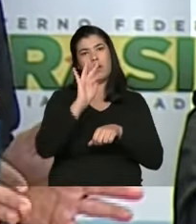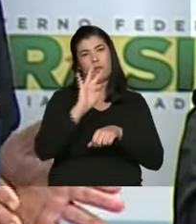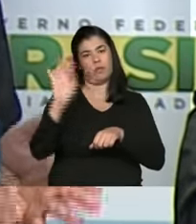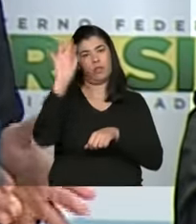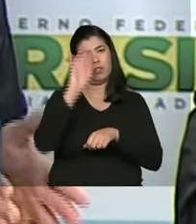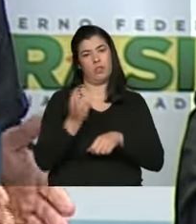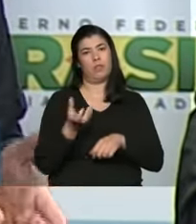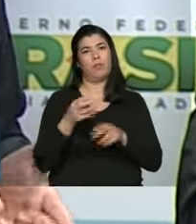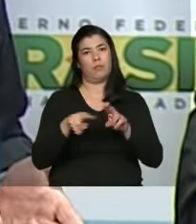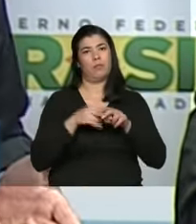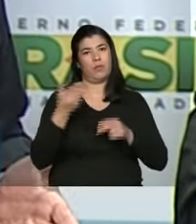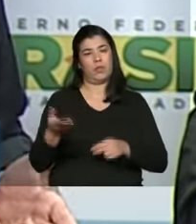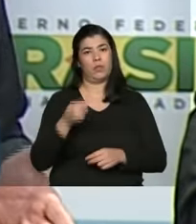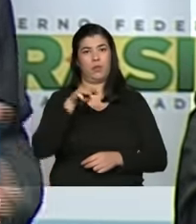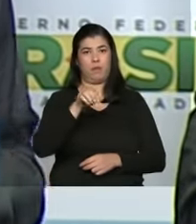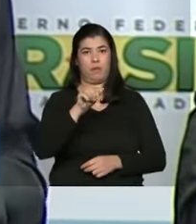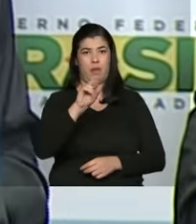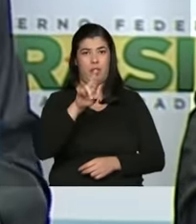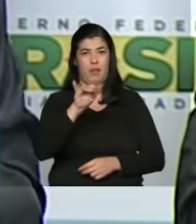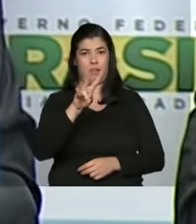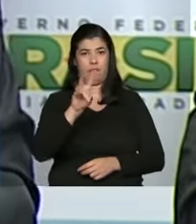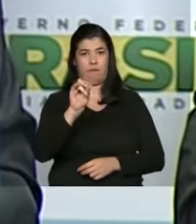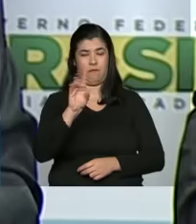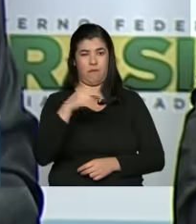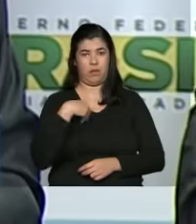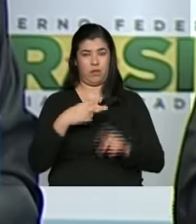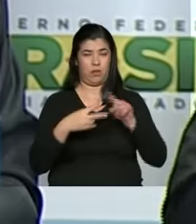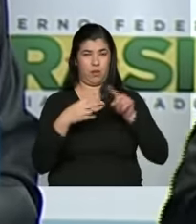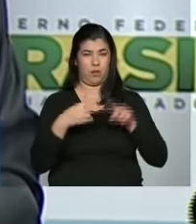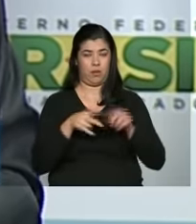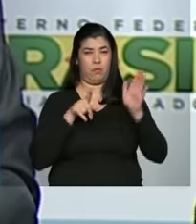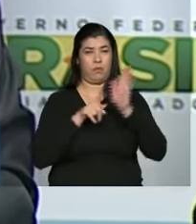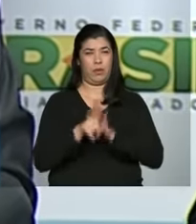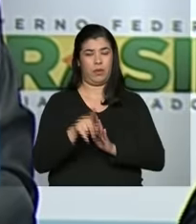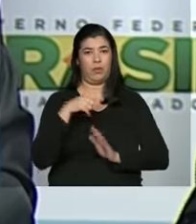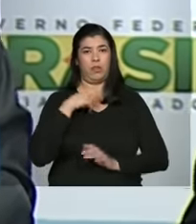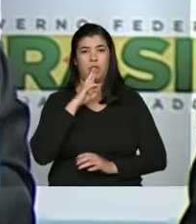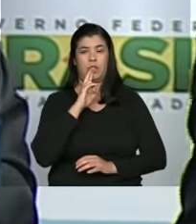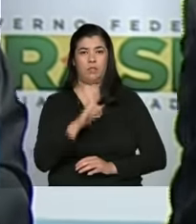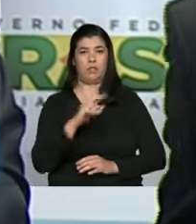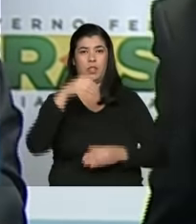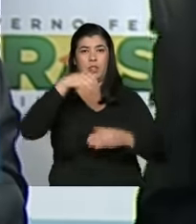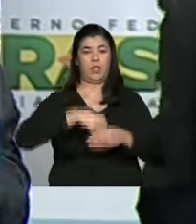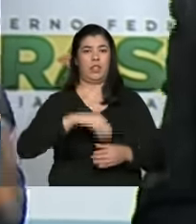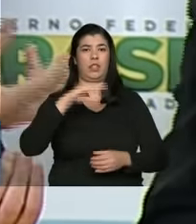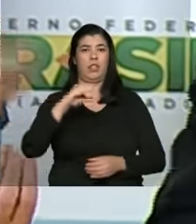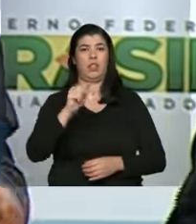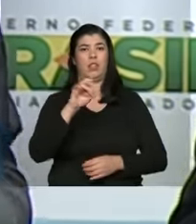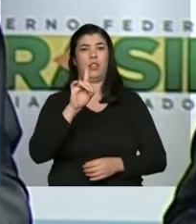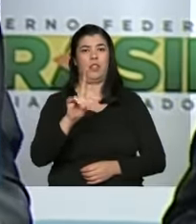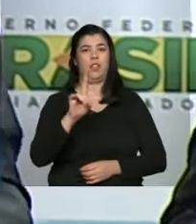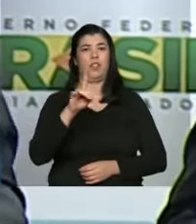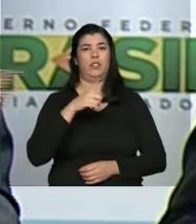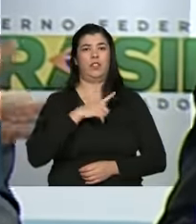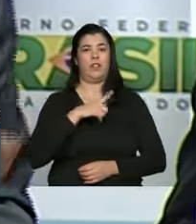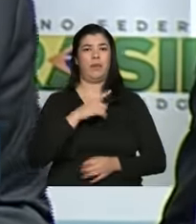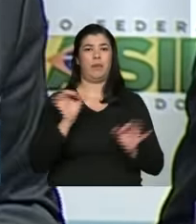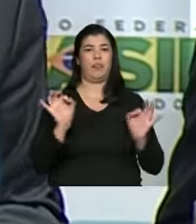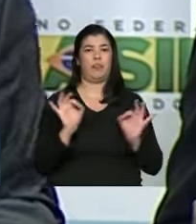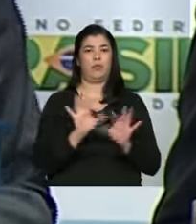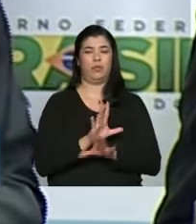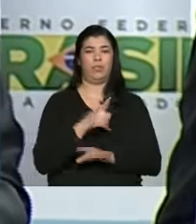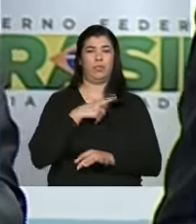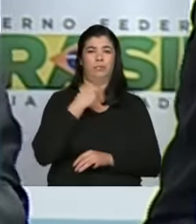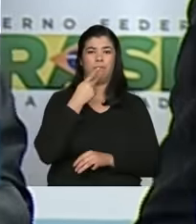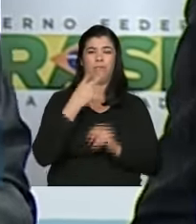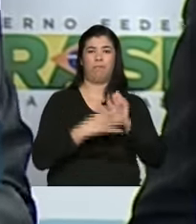quero Pass pro Marivaldo para ele poder responder as duas últimas questões que você colocou que é a da penalização e do CAD Porque de fato merece uma abordagem qualificada e